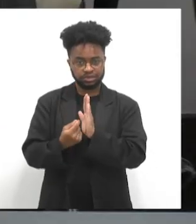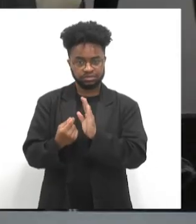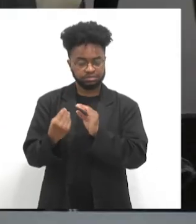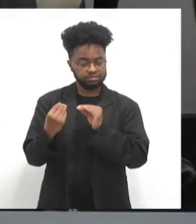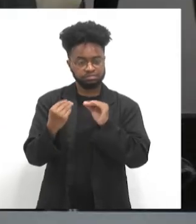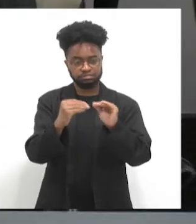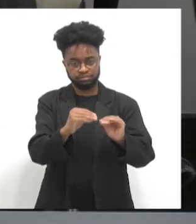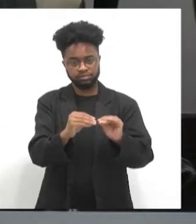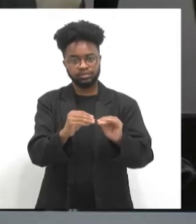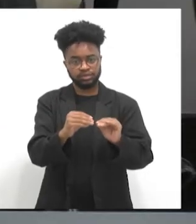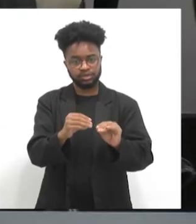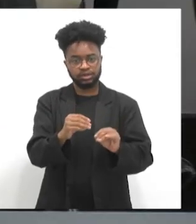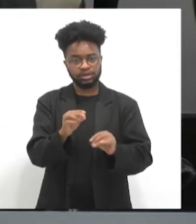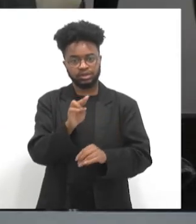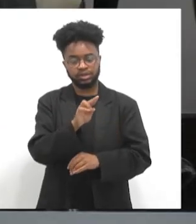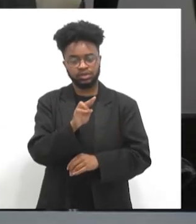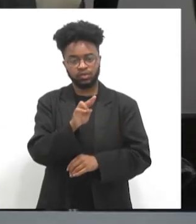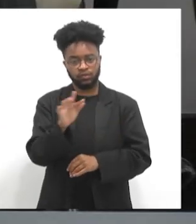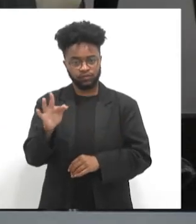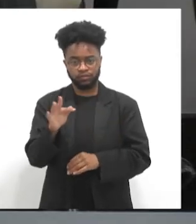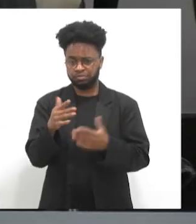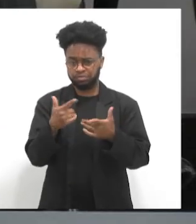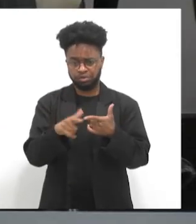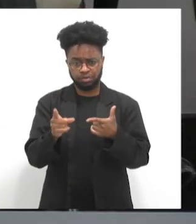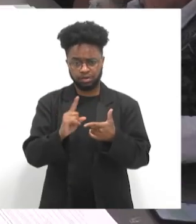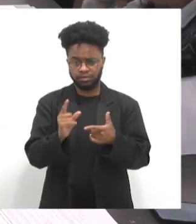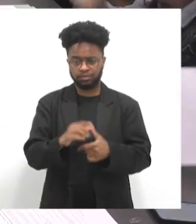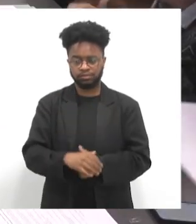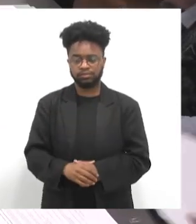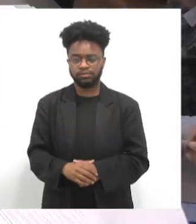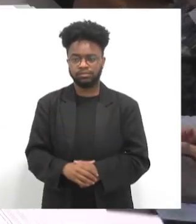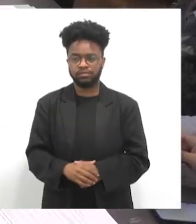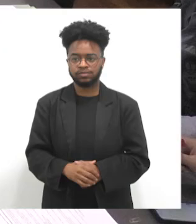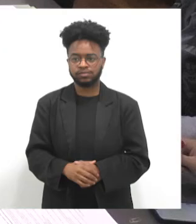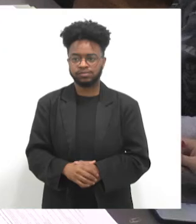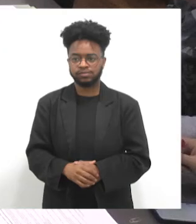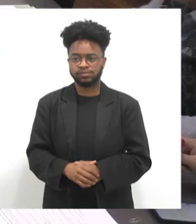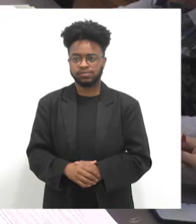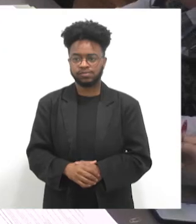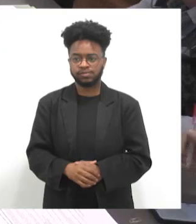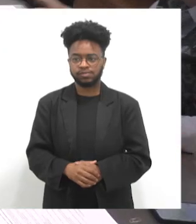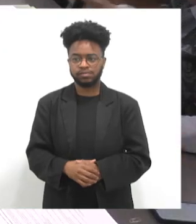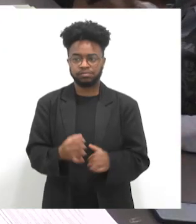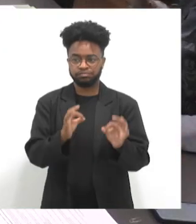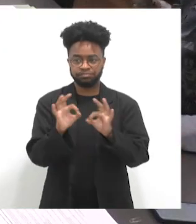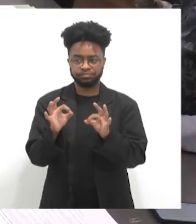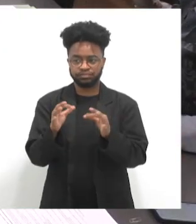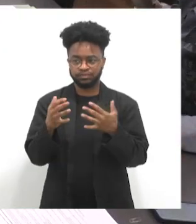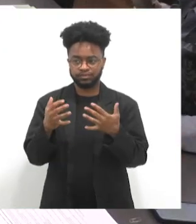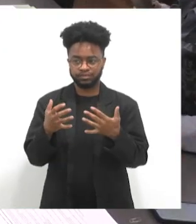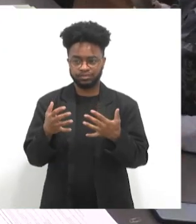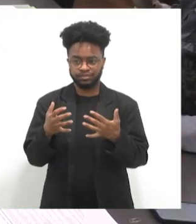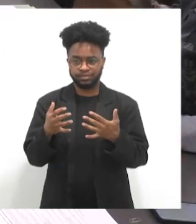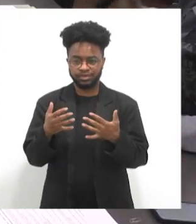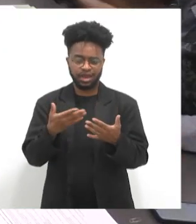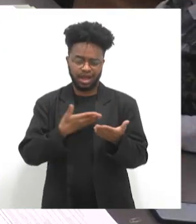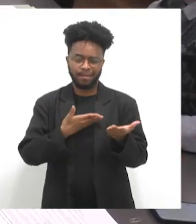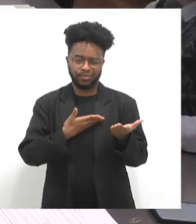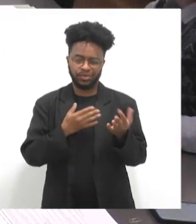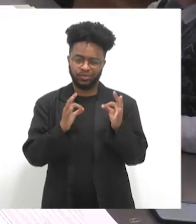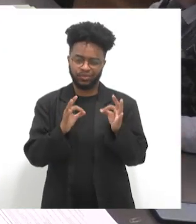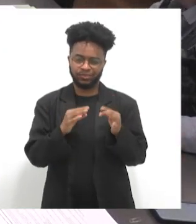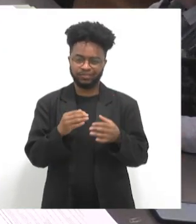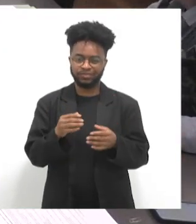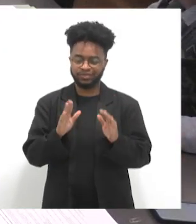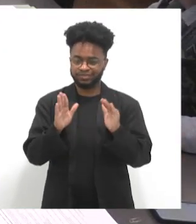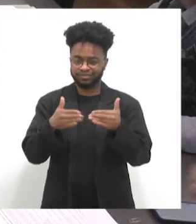para a Fluminense, né? Sem problema nenhum. É justo. Bem, não havendo quem queira discutir, Muito amigos. é